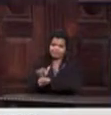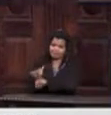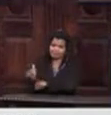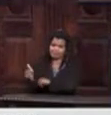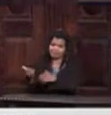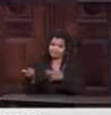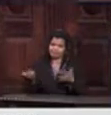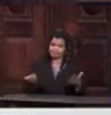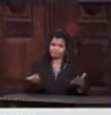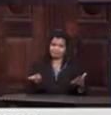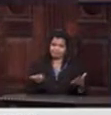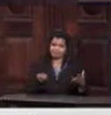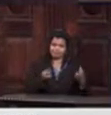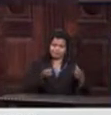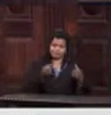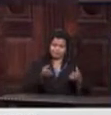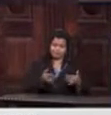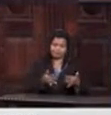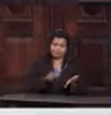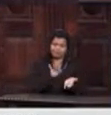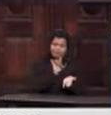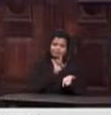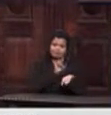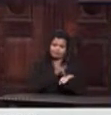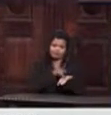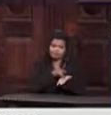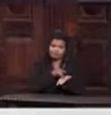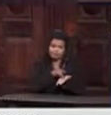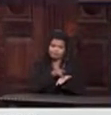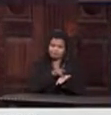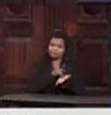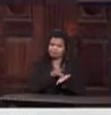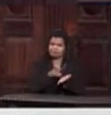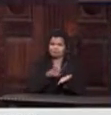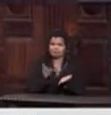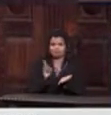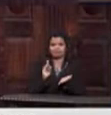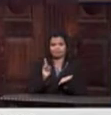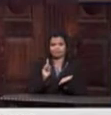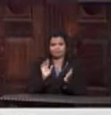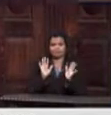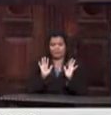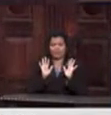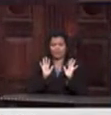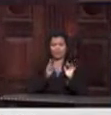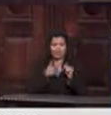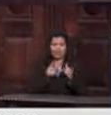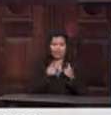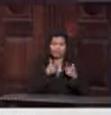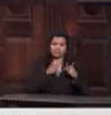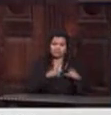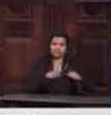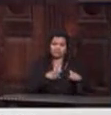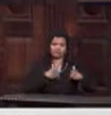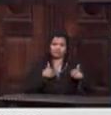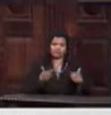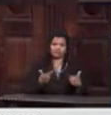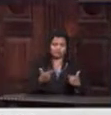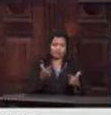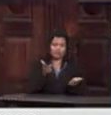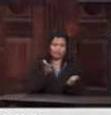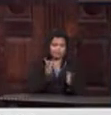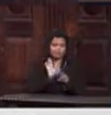dizendo que, na verdade, aquela atitude e aquele discurso era um discurso populista. Olha, senhor